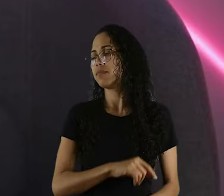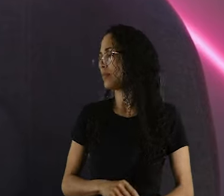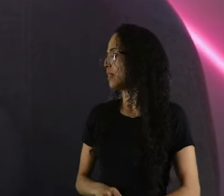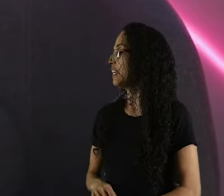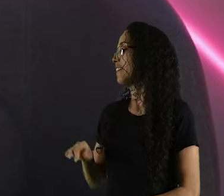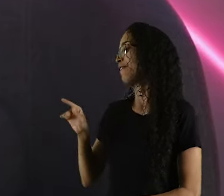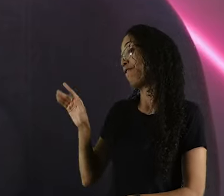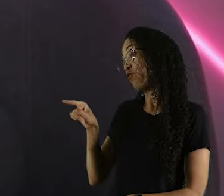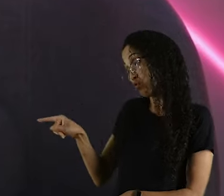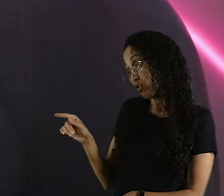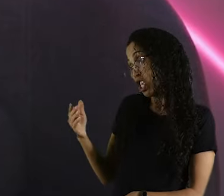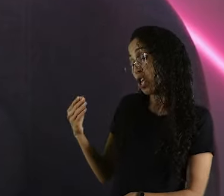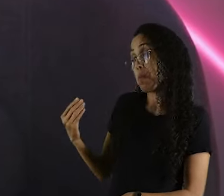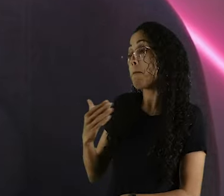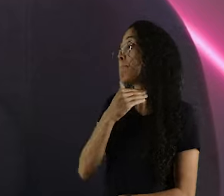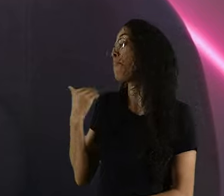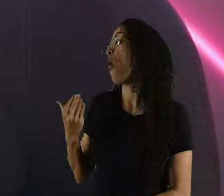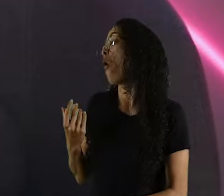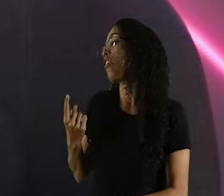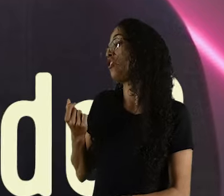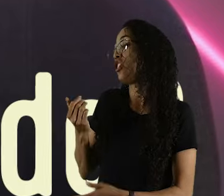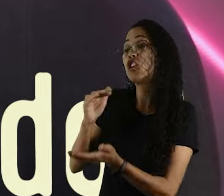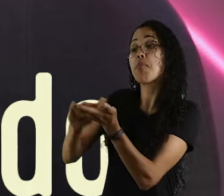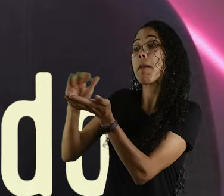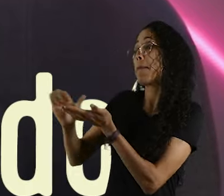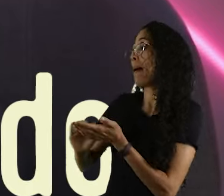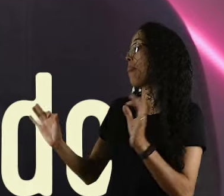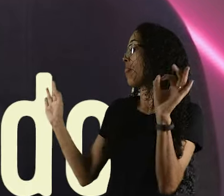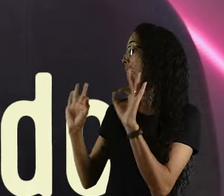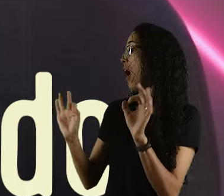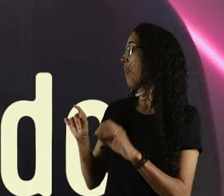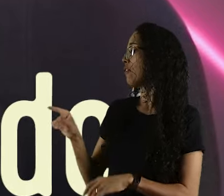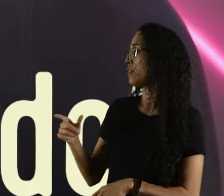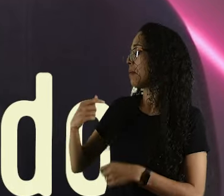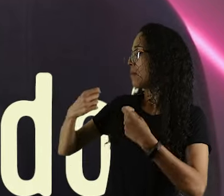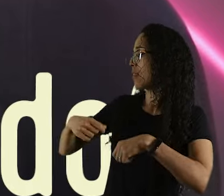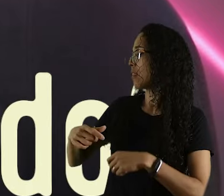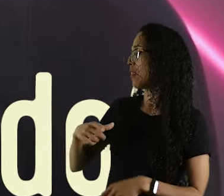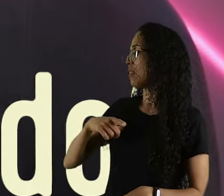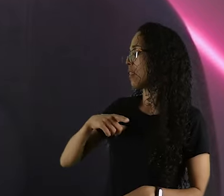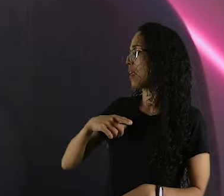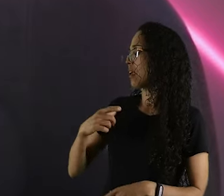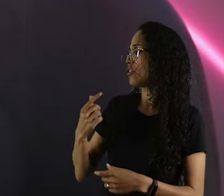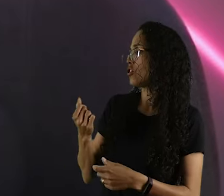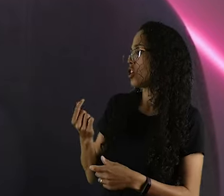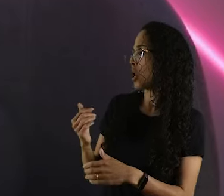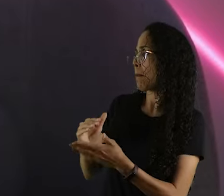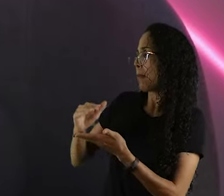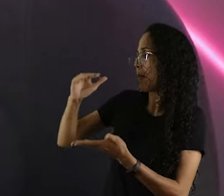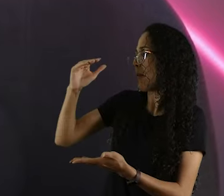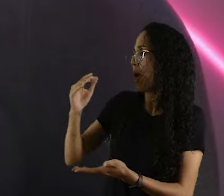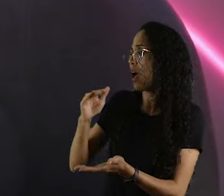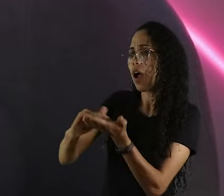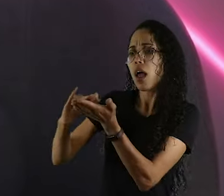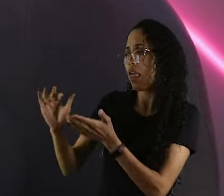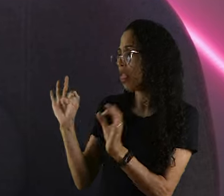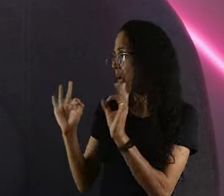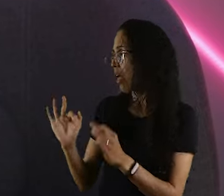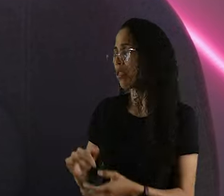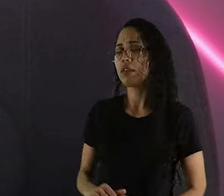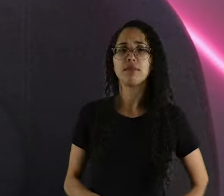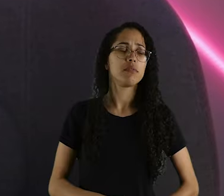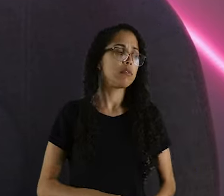tu vai acabar morrendo, não vai gastar isso, porque tu tem esse dinheiro todo e não gasta, não sei o quê. Ficam me desmotivando, sabe? Eu falo assim,